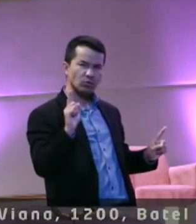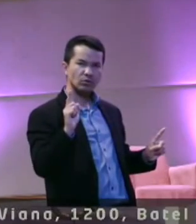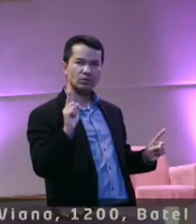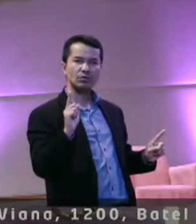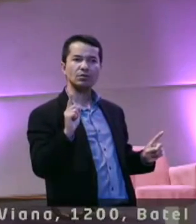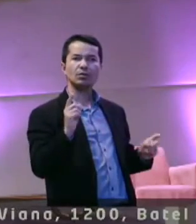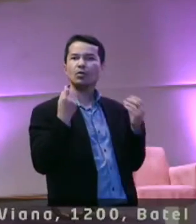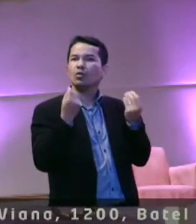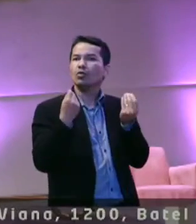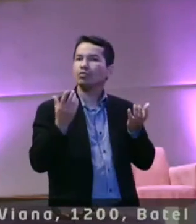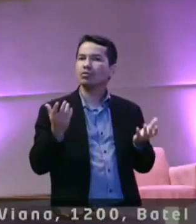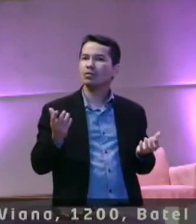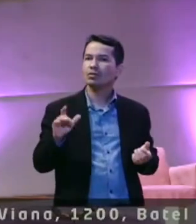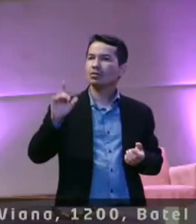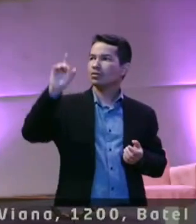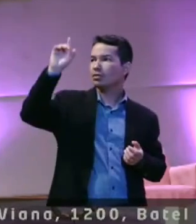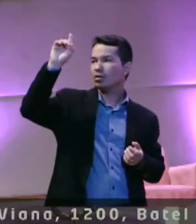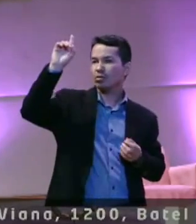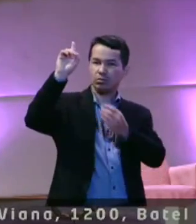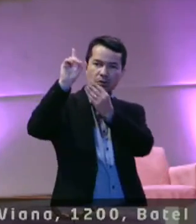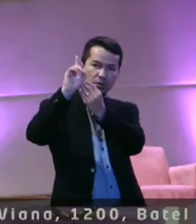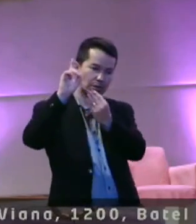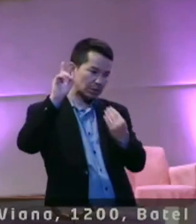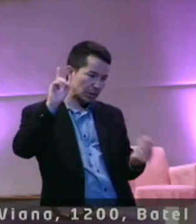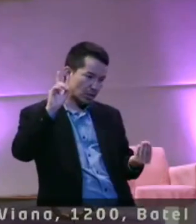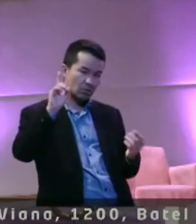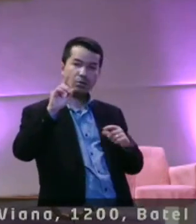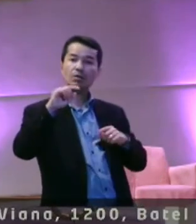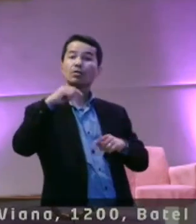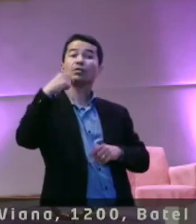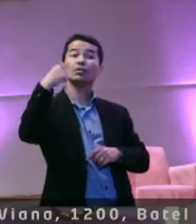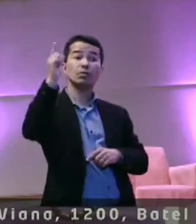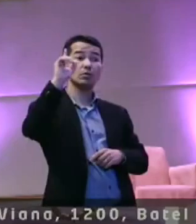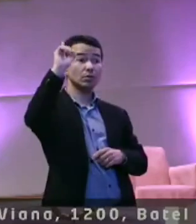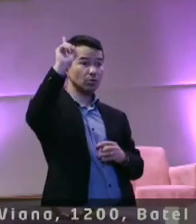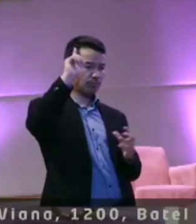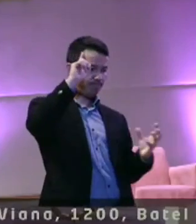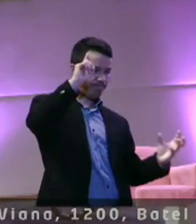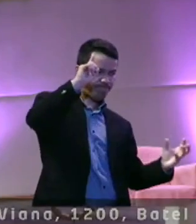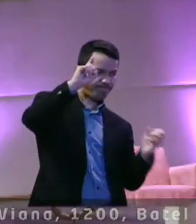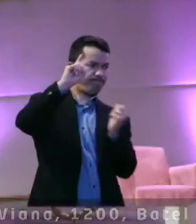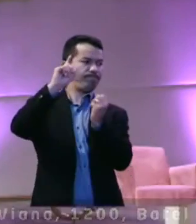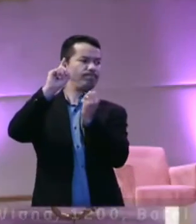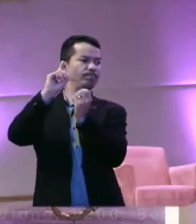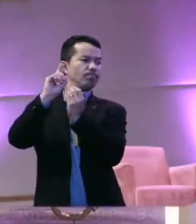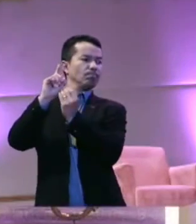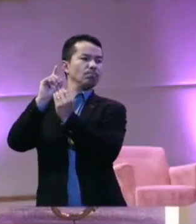sido designado. O mesmo Espírito que o acolheu foi o